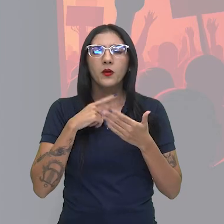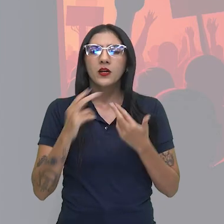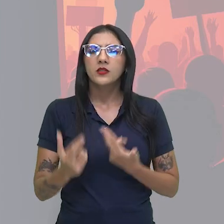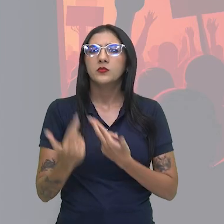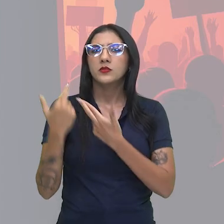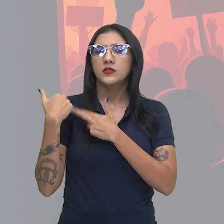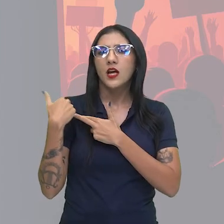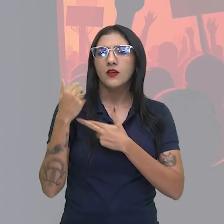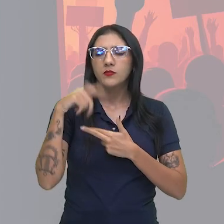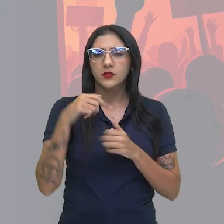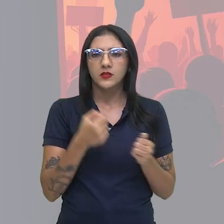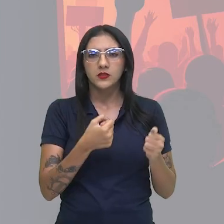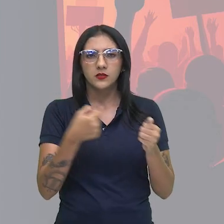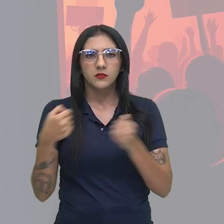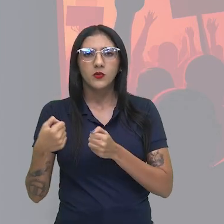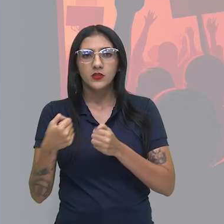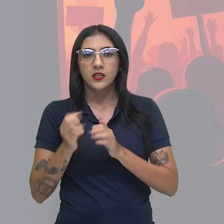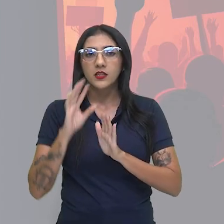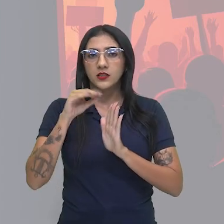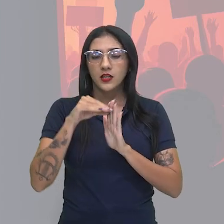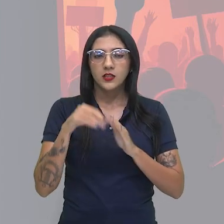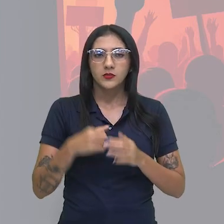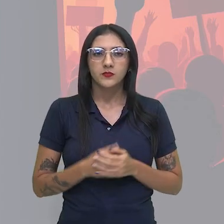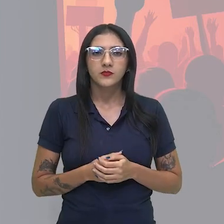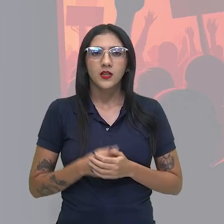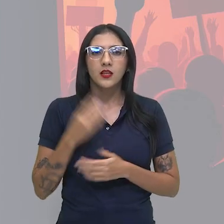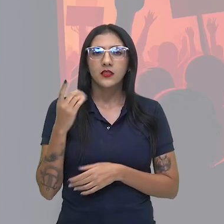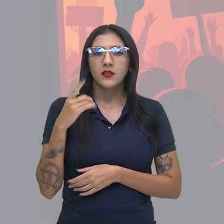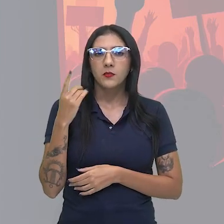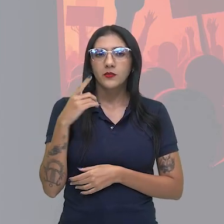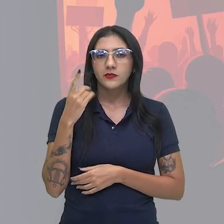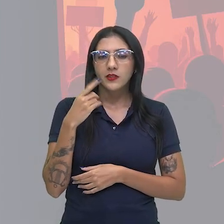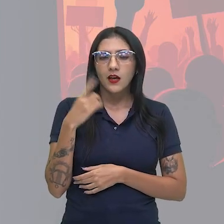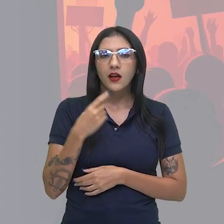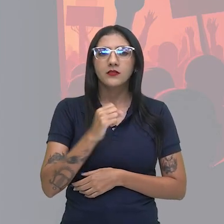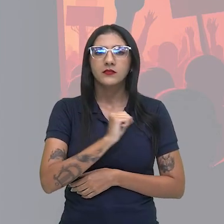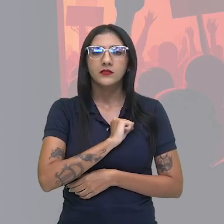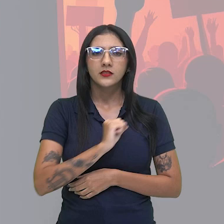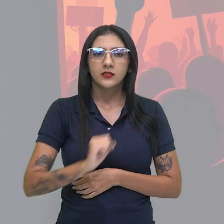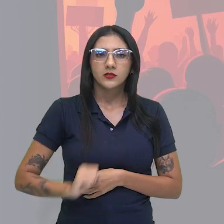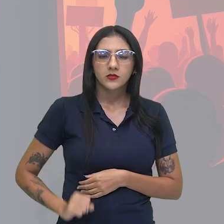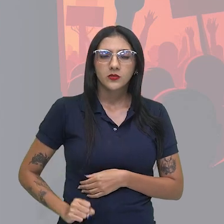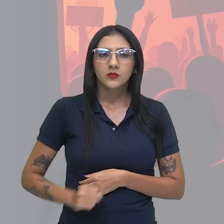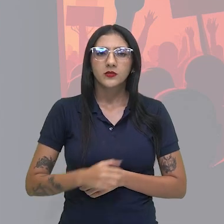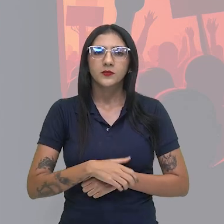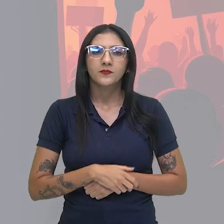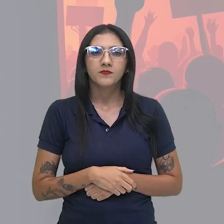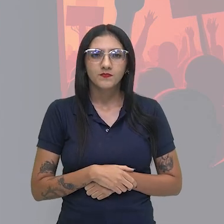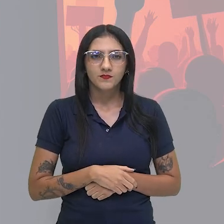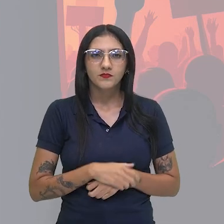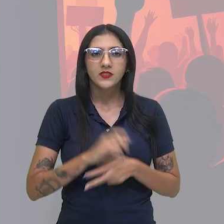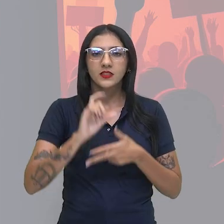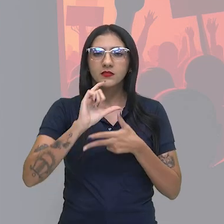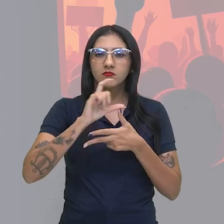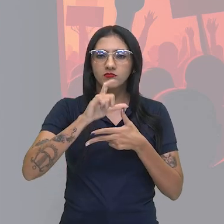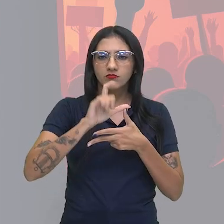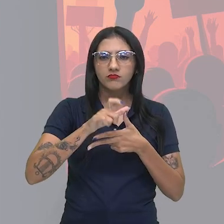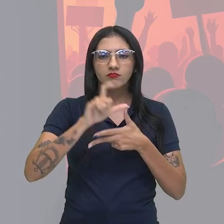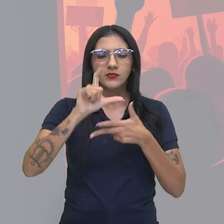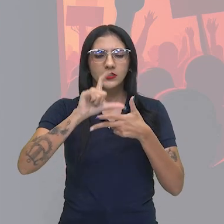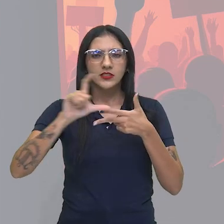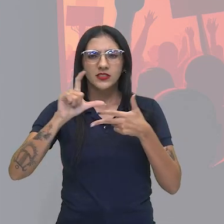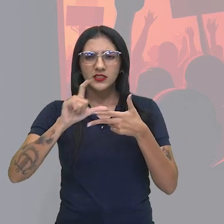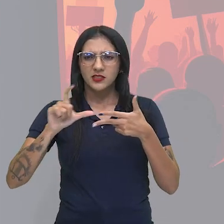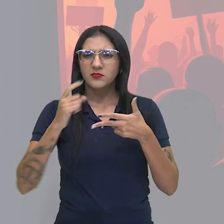esse poder aí? Quem faz parte desse poder? Os deputados, os senadores, os vereadores. Percebam aí que